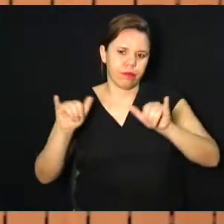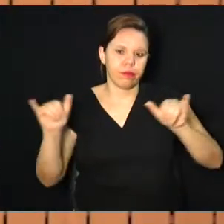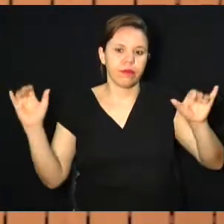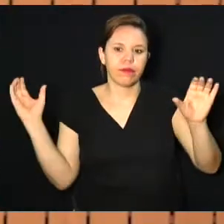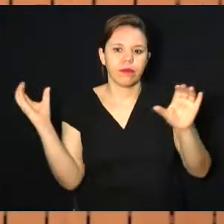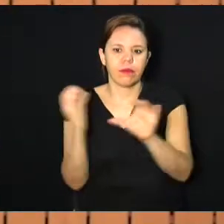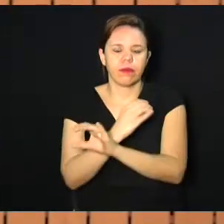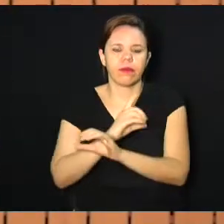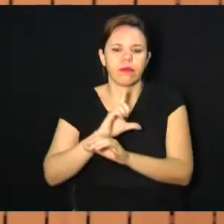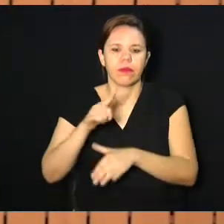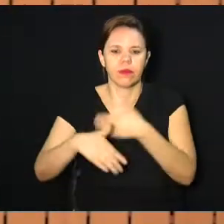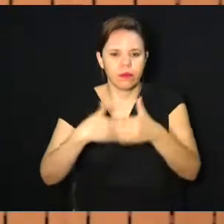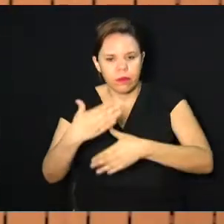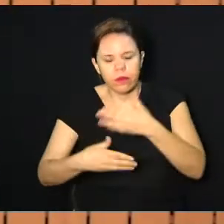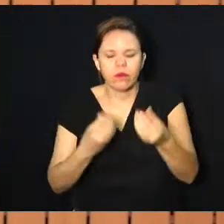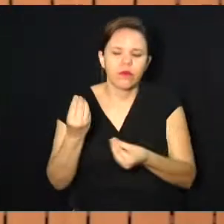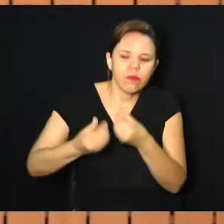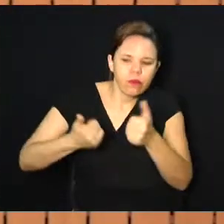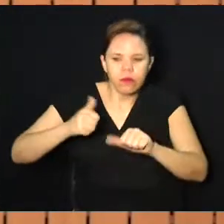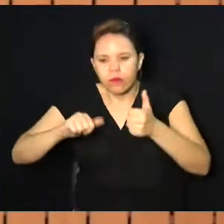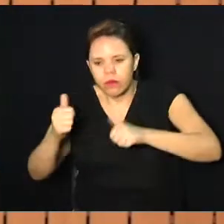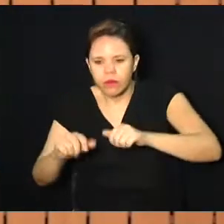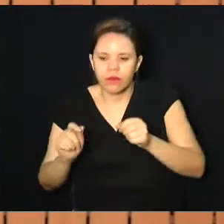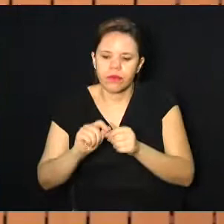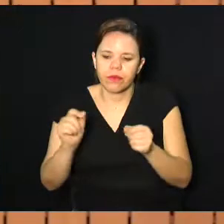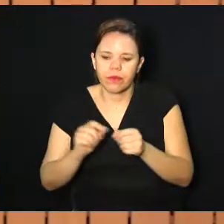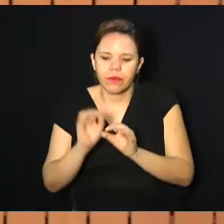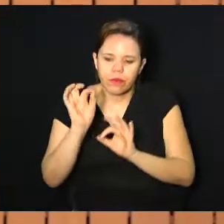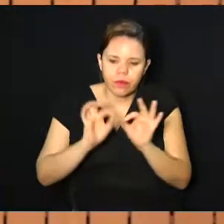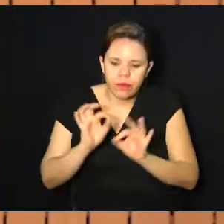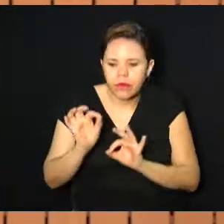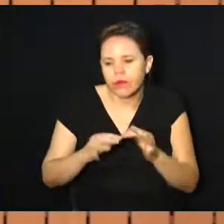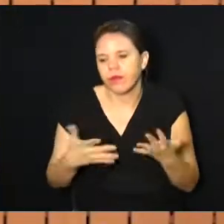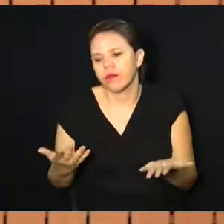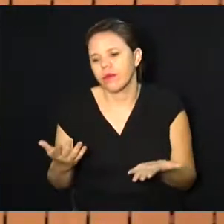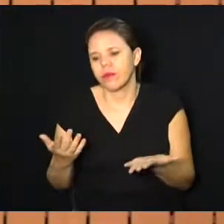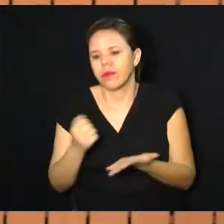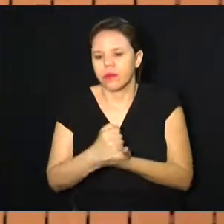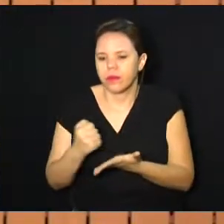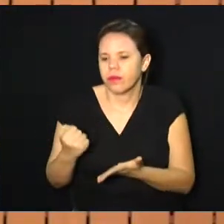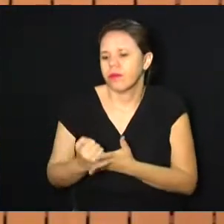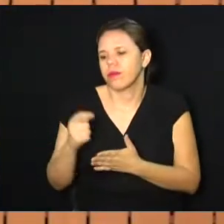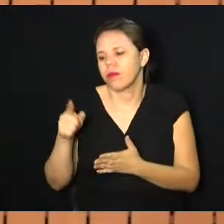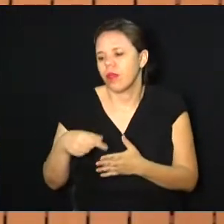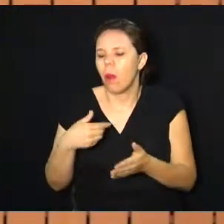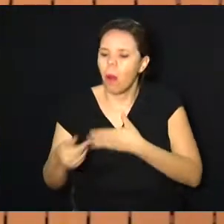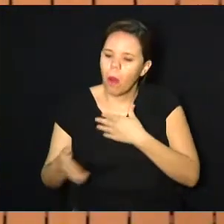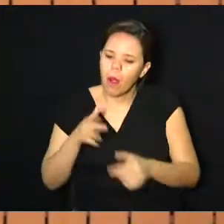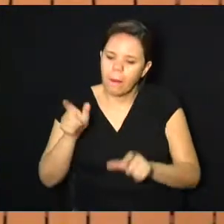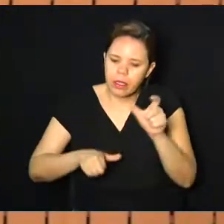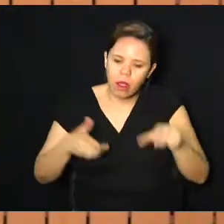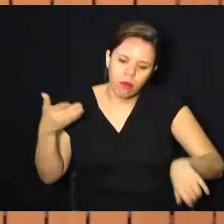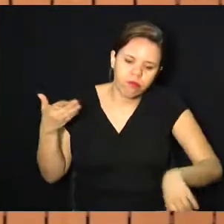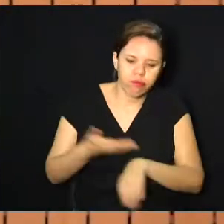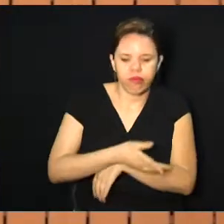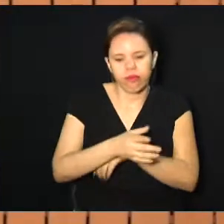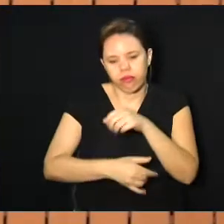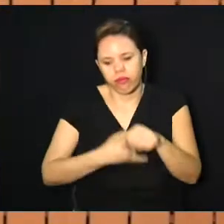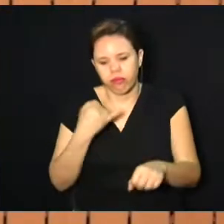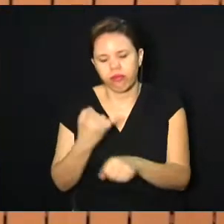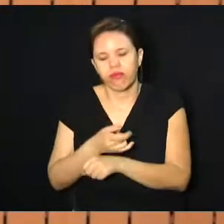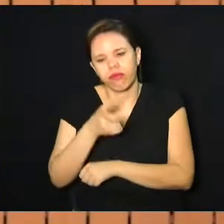todo o processo de licitação, para que qualquer pessoa tenha acesso ao conteúdo. Vamos torcer para que realmente isso